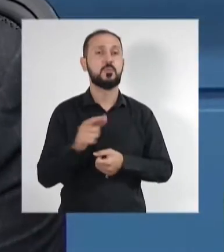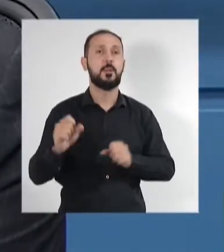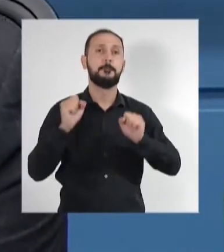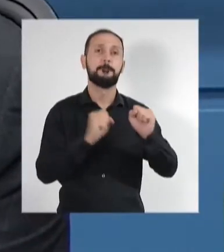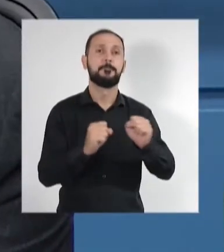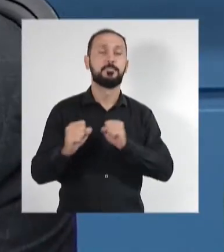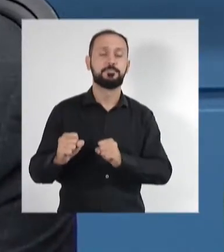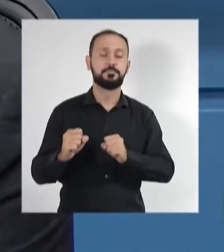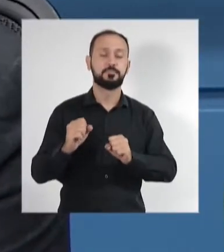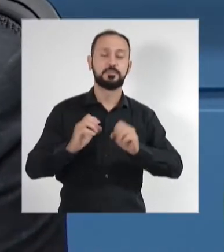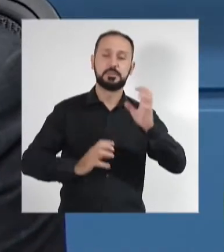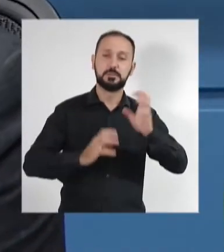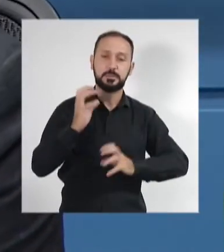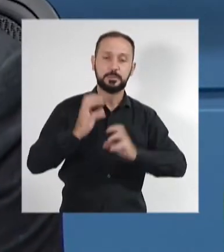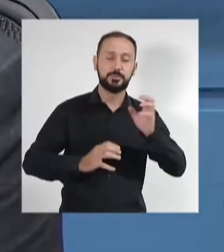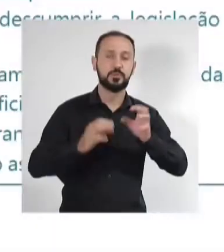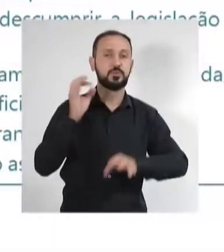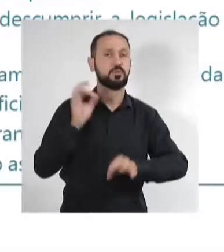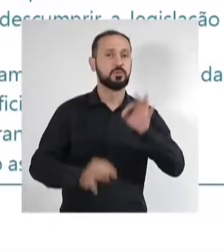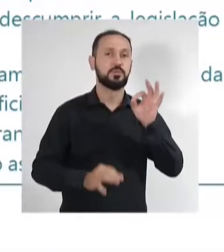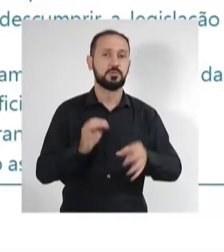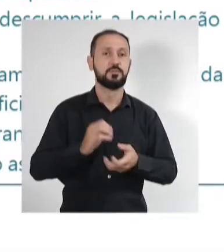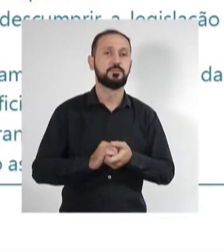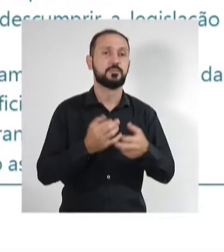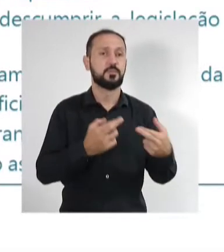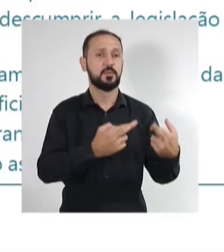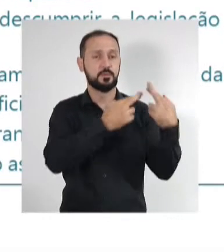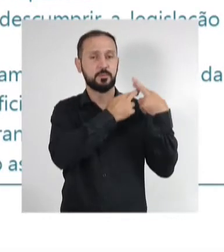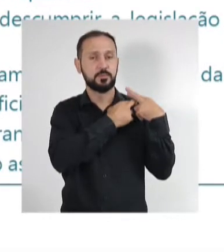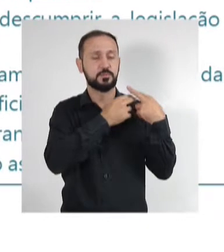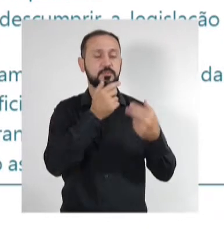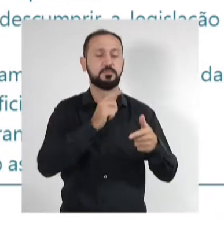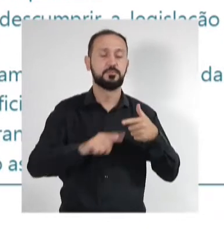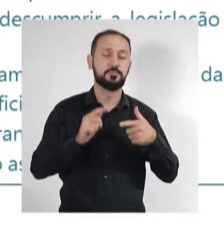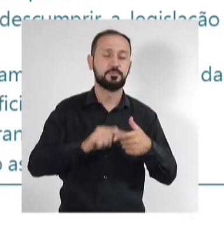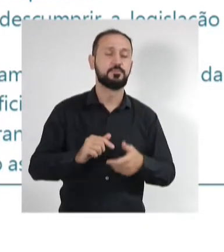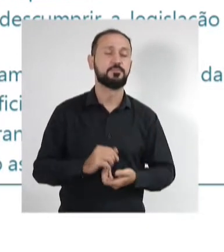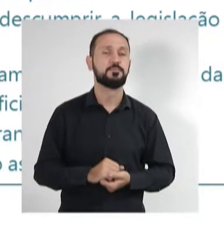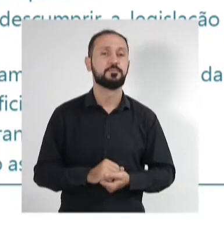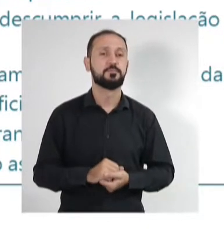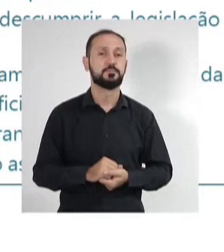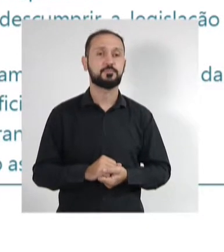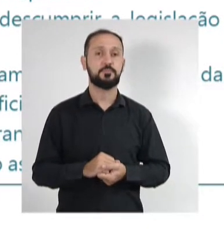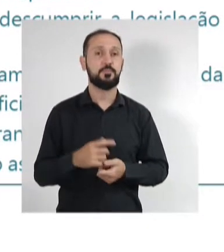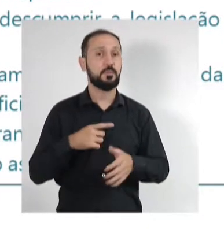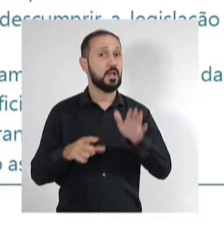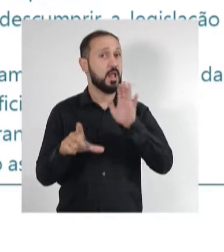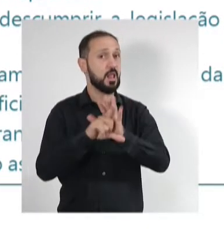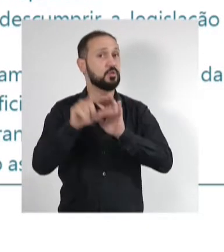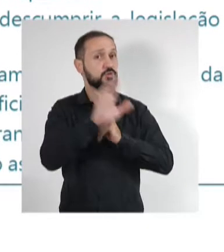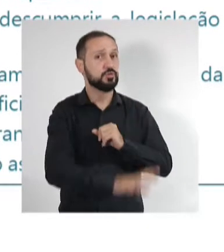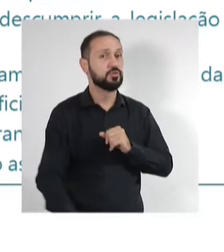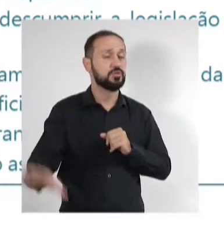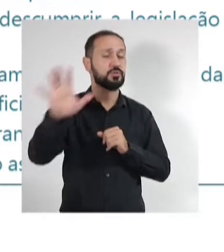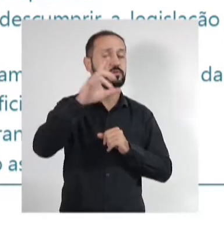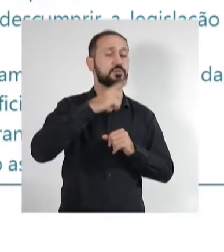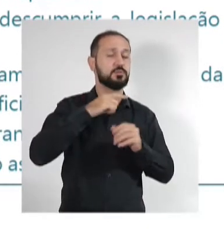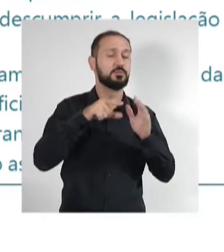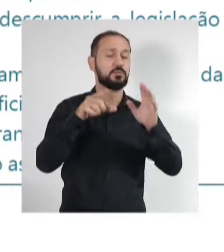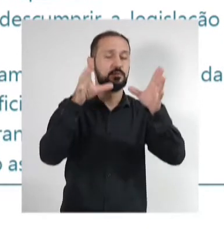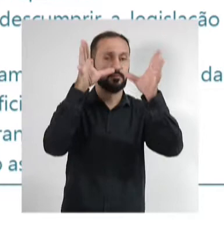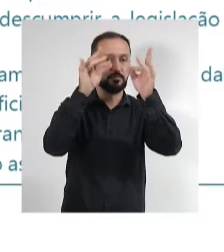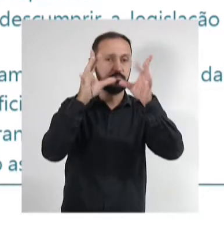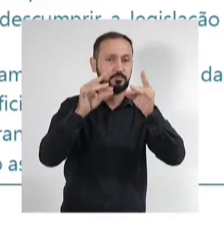potencial de conflito jurídico. Responsabilidade por danos, eu vou falar sobre isso rapidamente. A Lei Geral de Proteção de Dados trouxe cláusulas